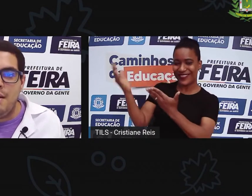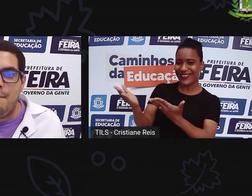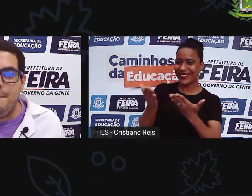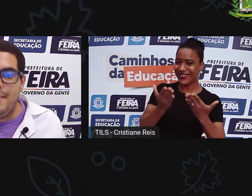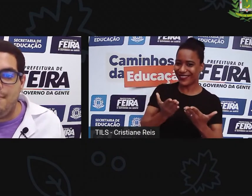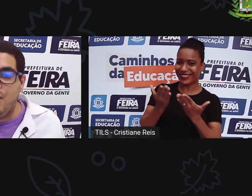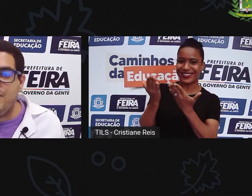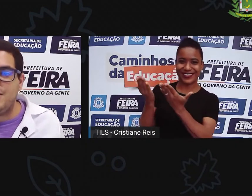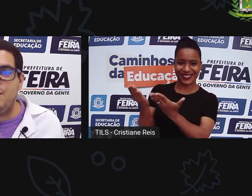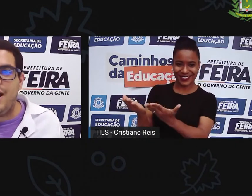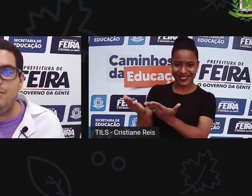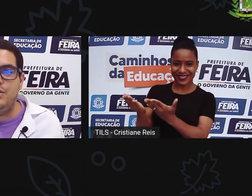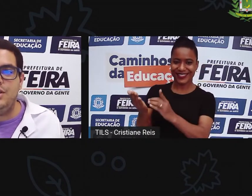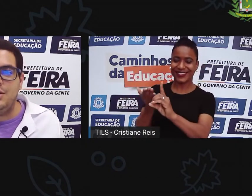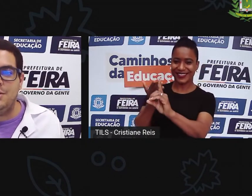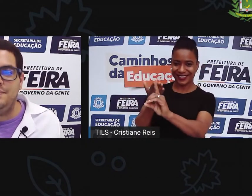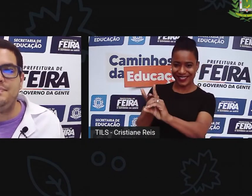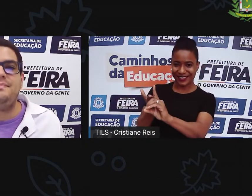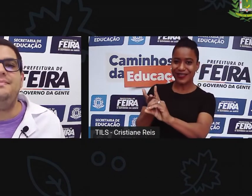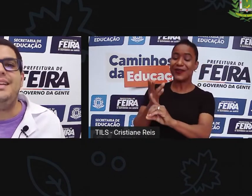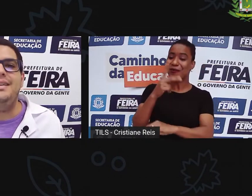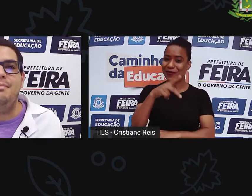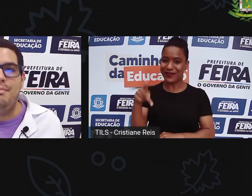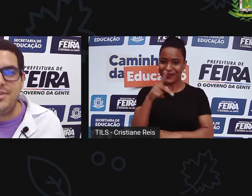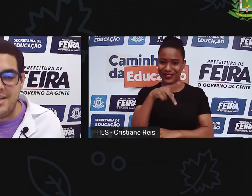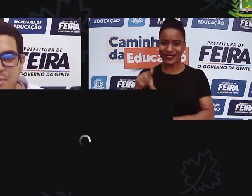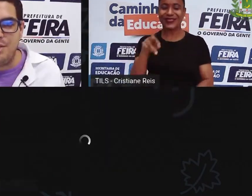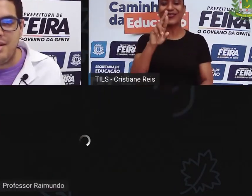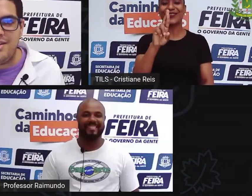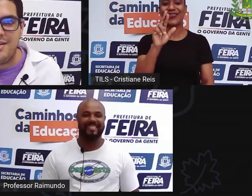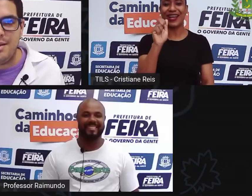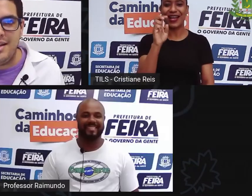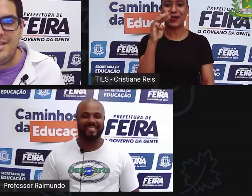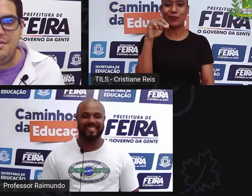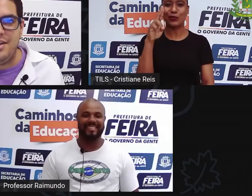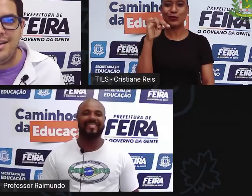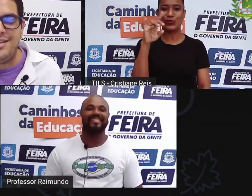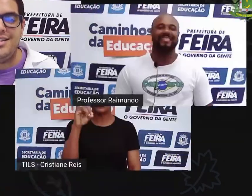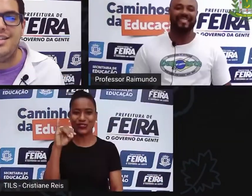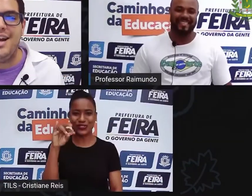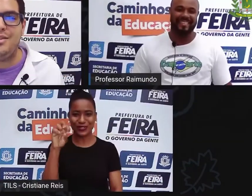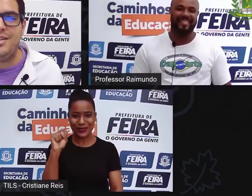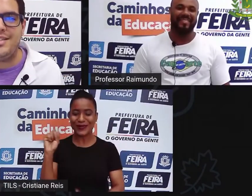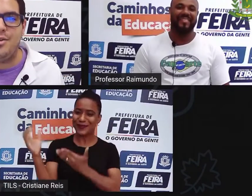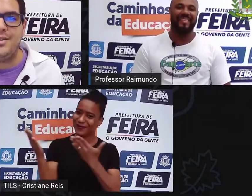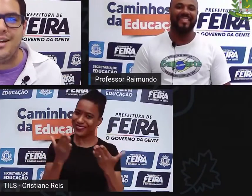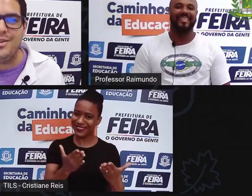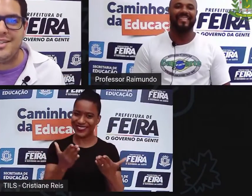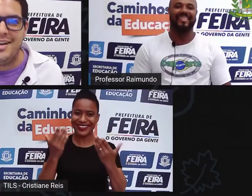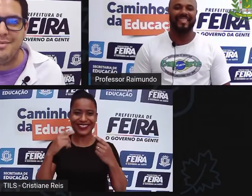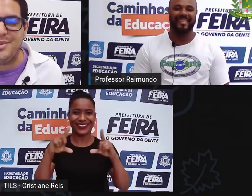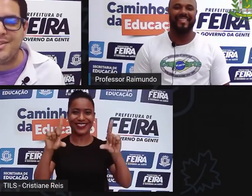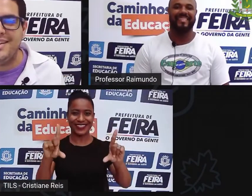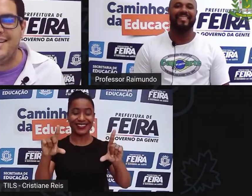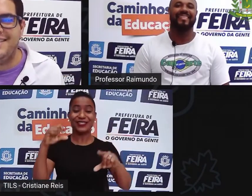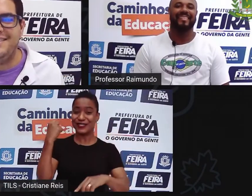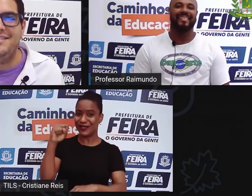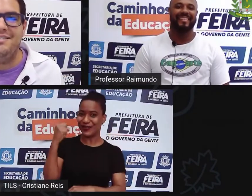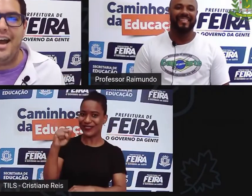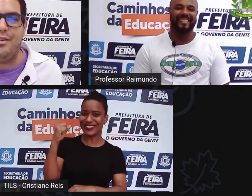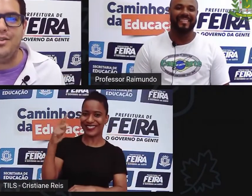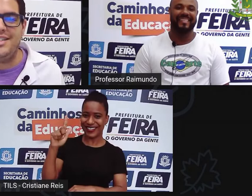o professor Raimundinho. Seja muito bem-vindo ao Saberes e Viveres, direto de São Gonçalo dos Campos.